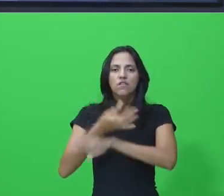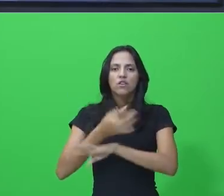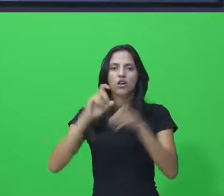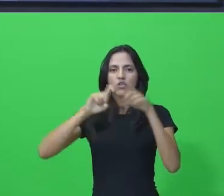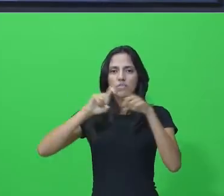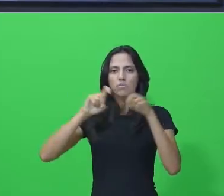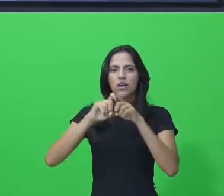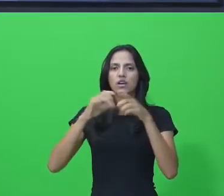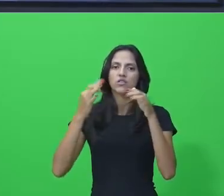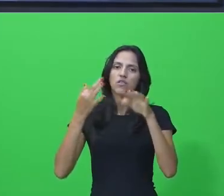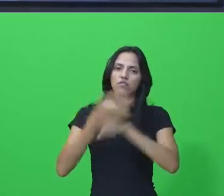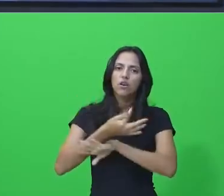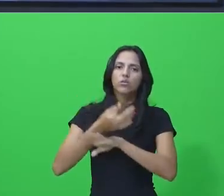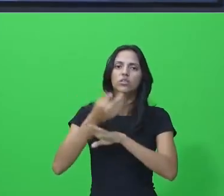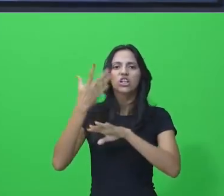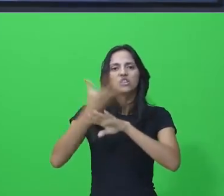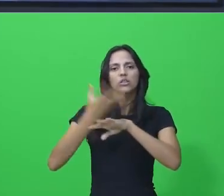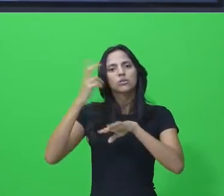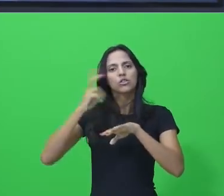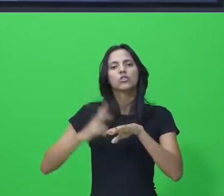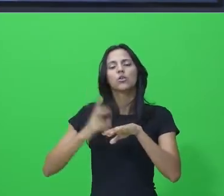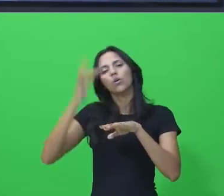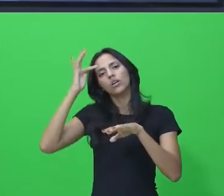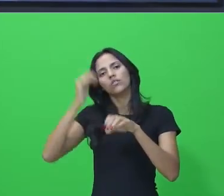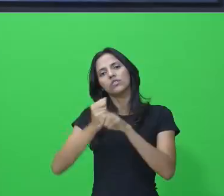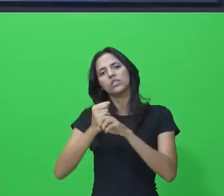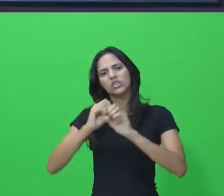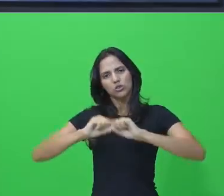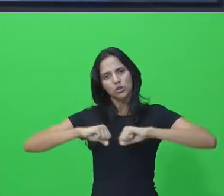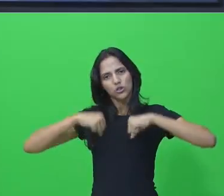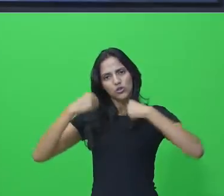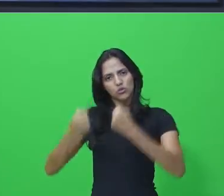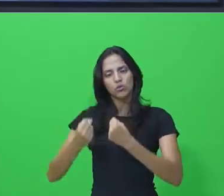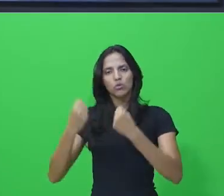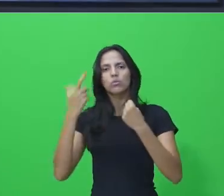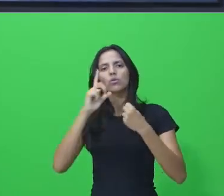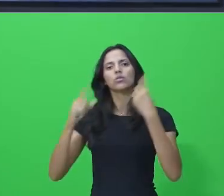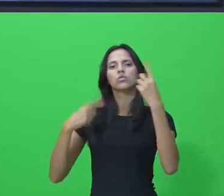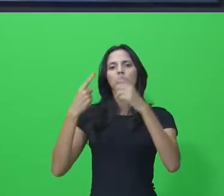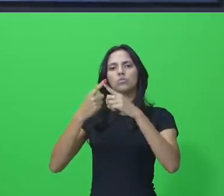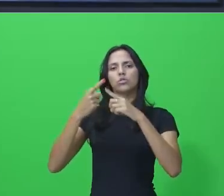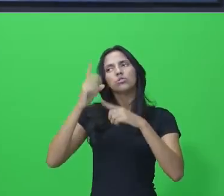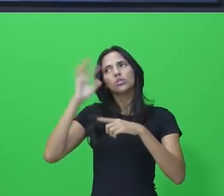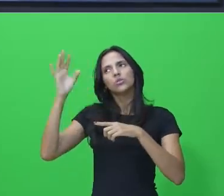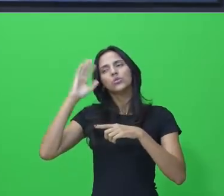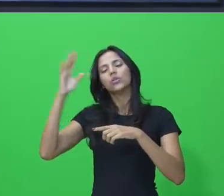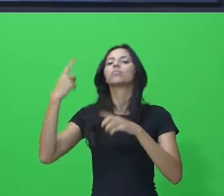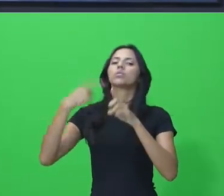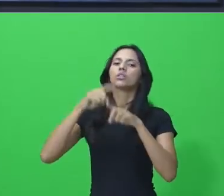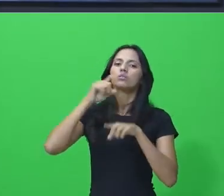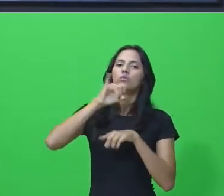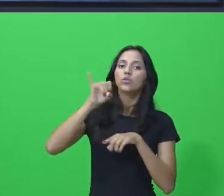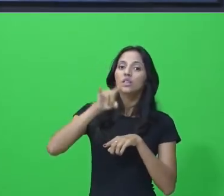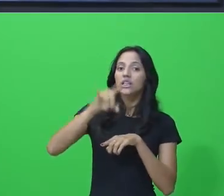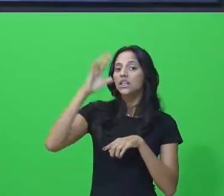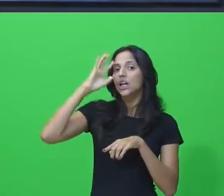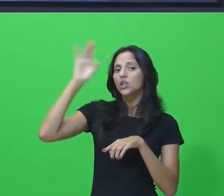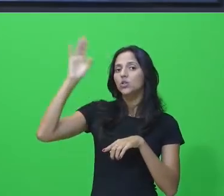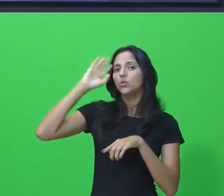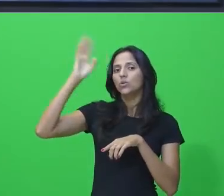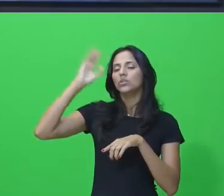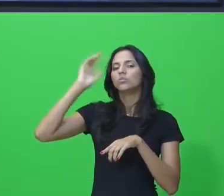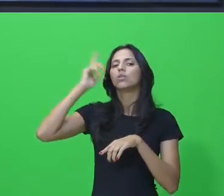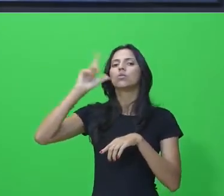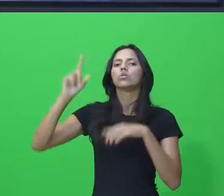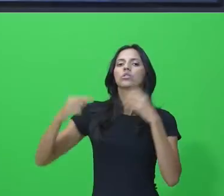fazer história, geografia, matemática, física, busque seus sonhos. É através dos sonhos, a busca dessa visão dos